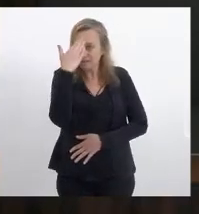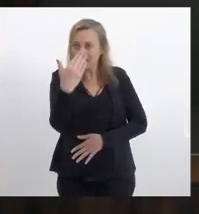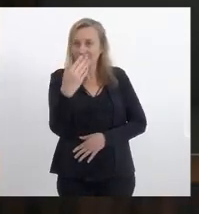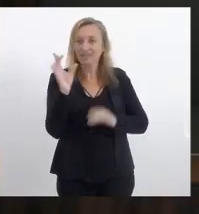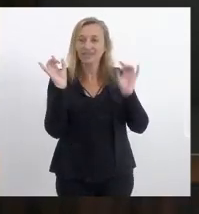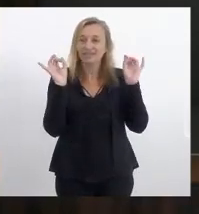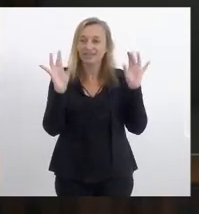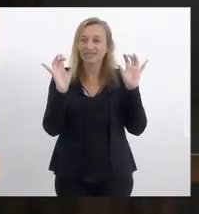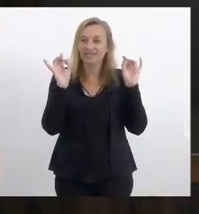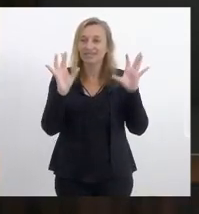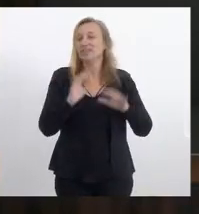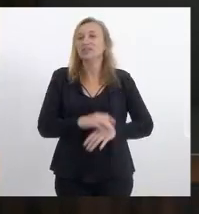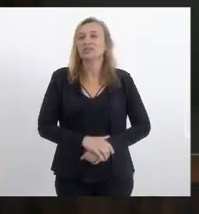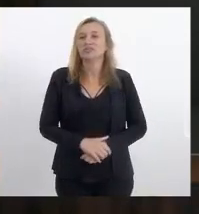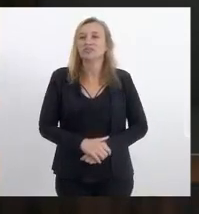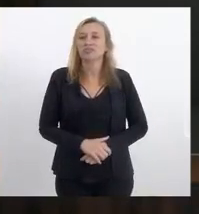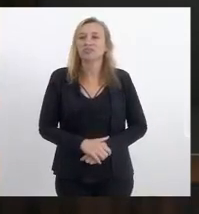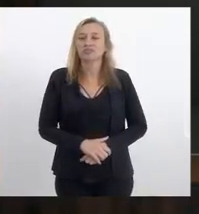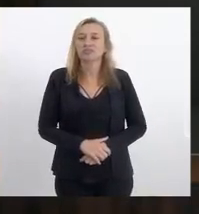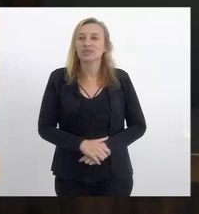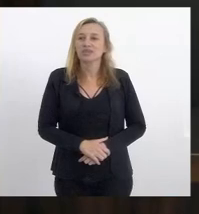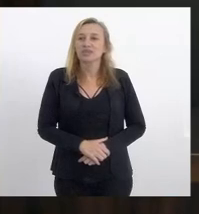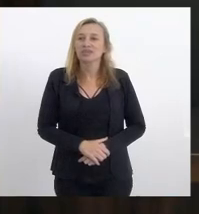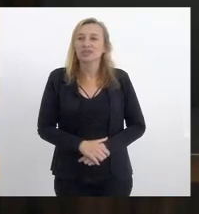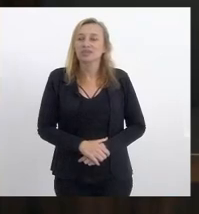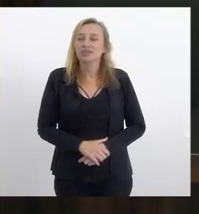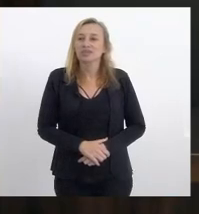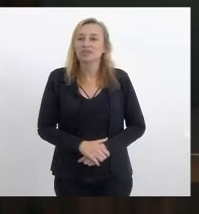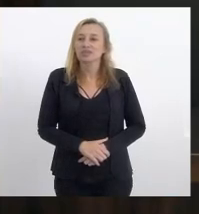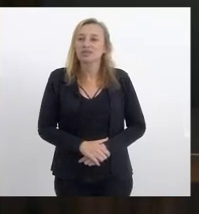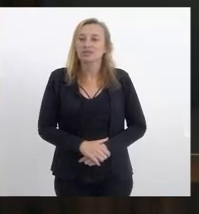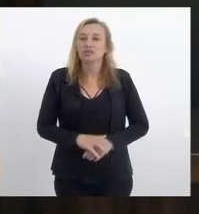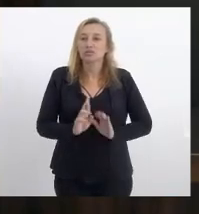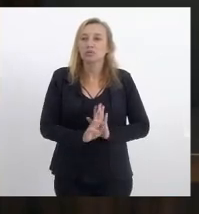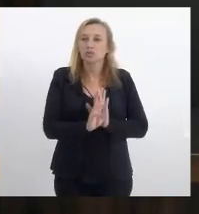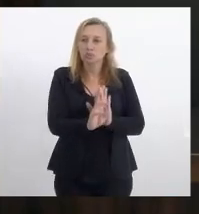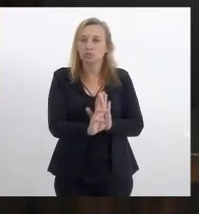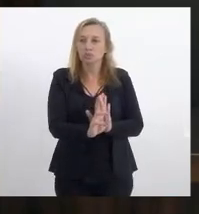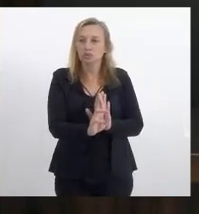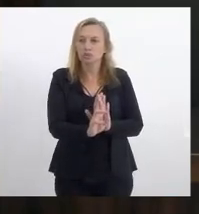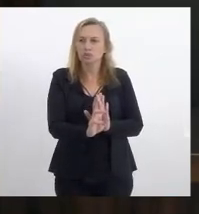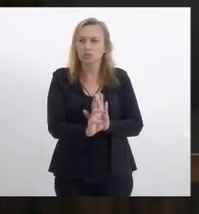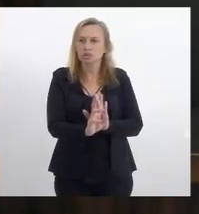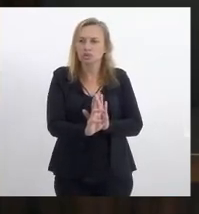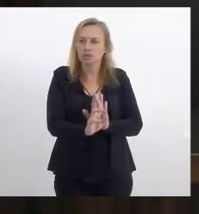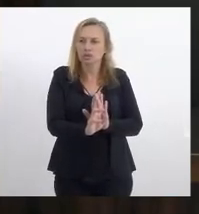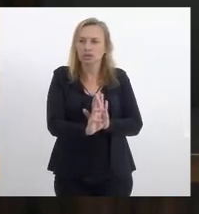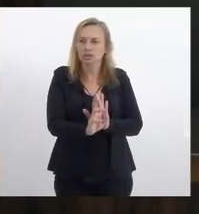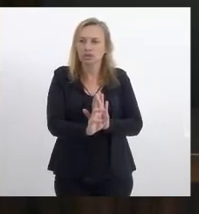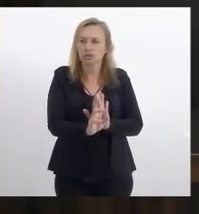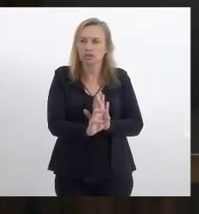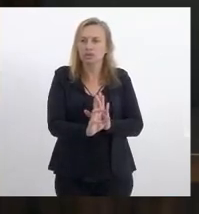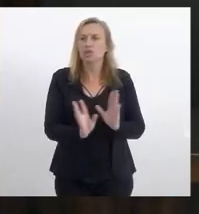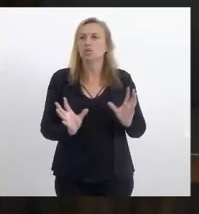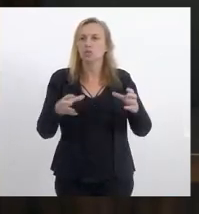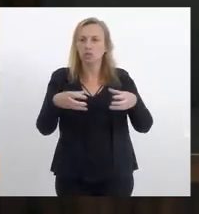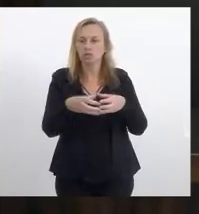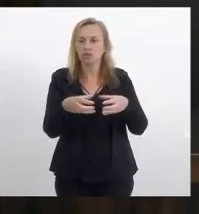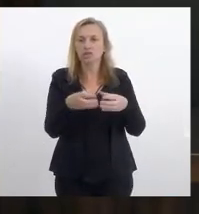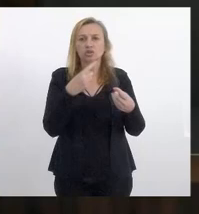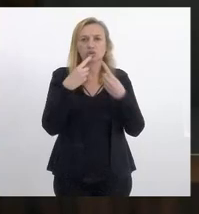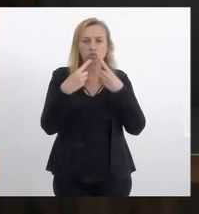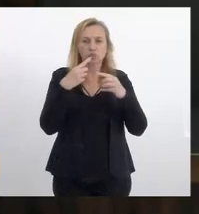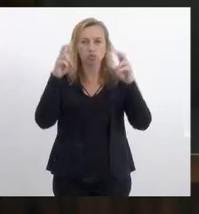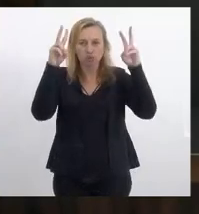especial ah ah ah e os representantes do da comissão que